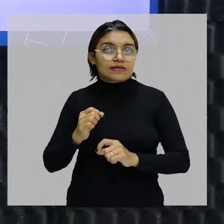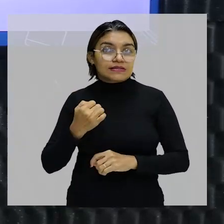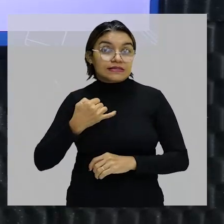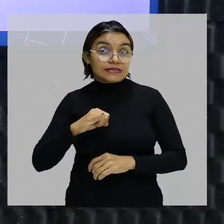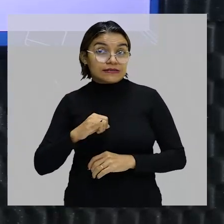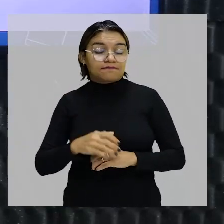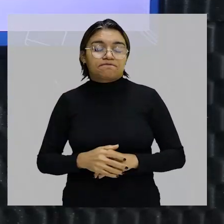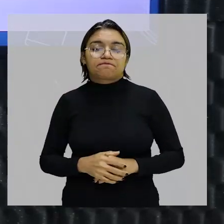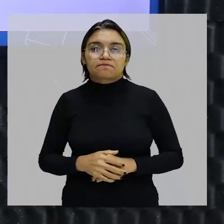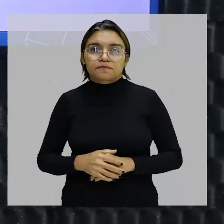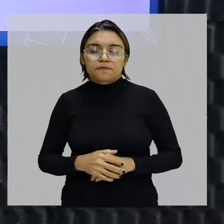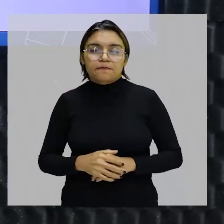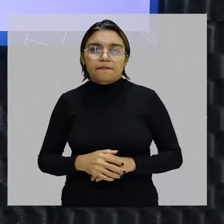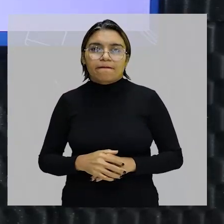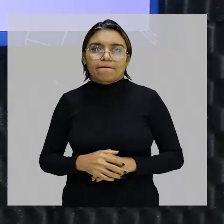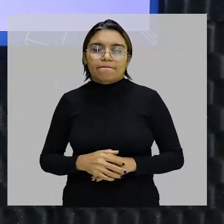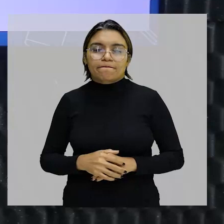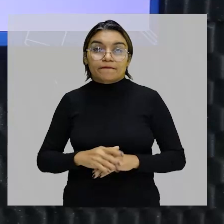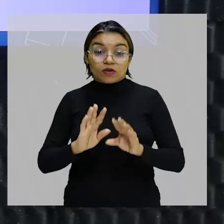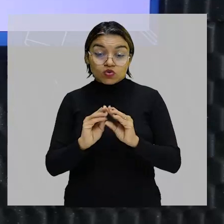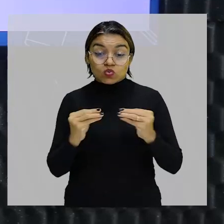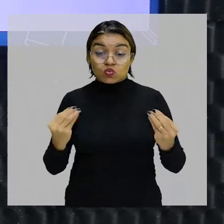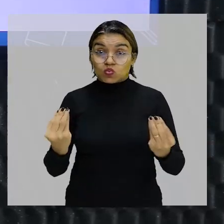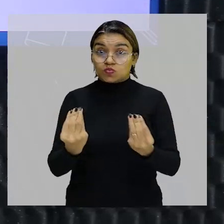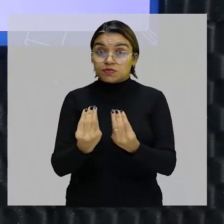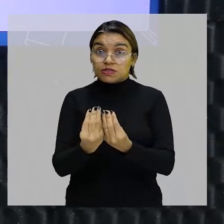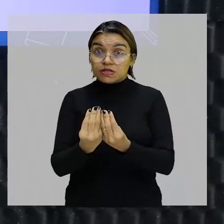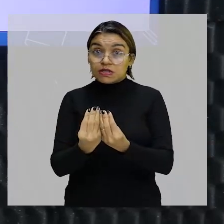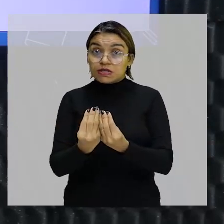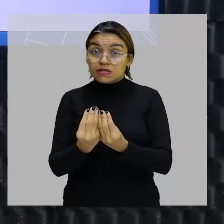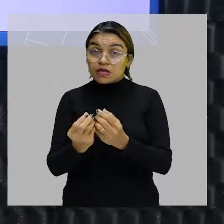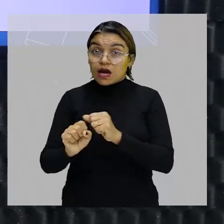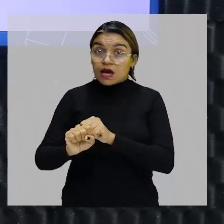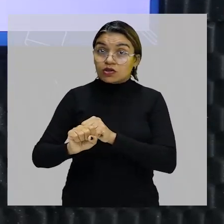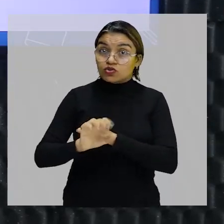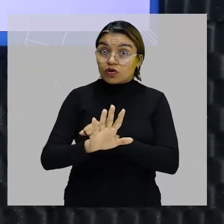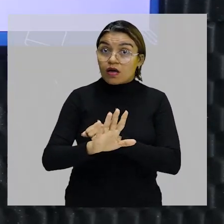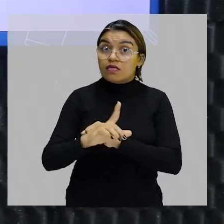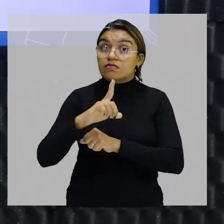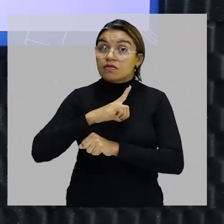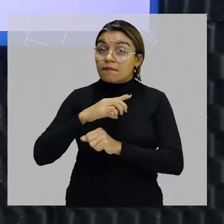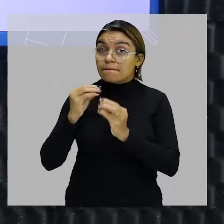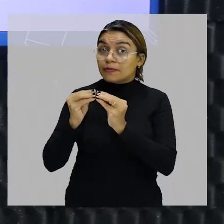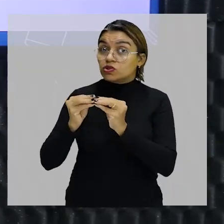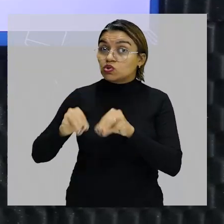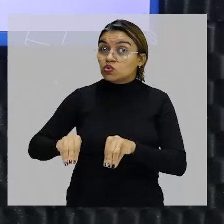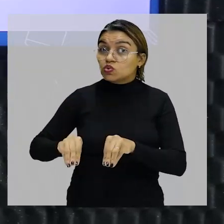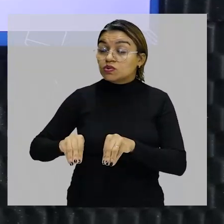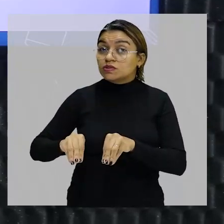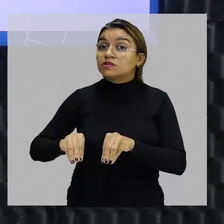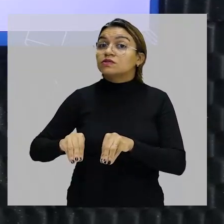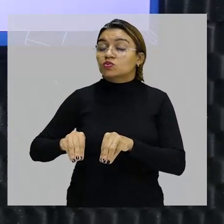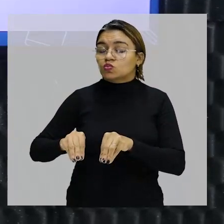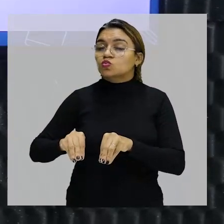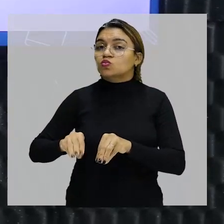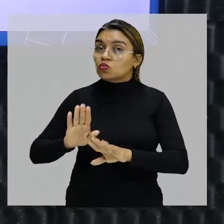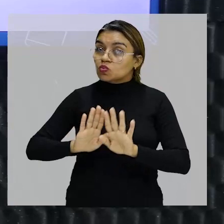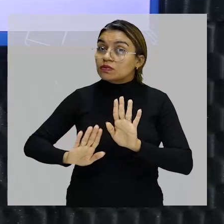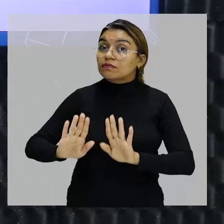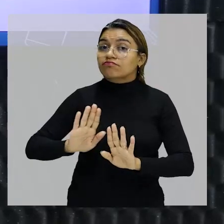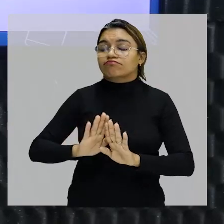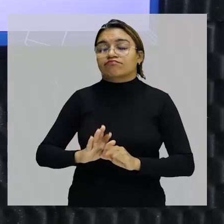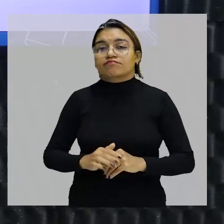tiver um encontro com substâncias radioativas, nós vamos ter mais prejuízo do que benefício. No